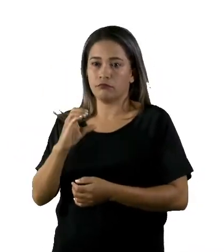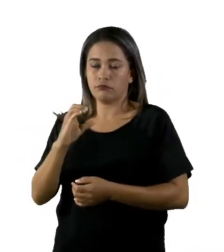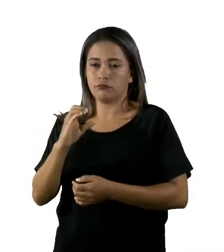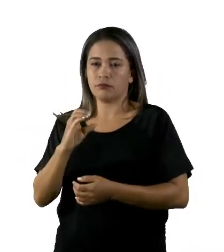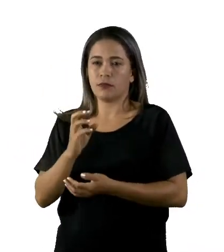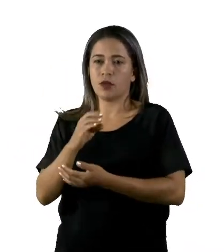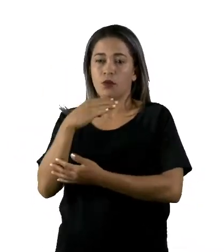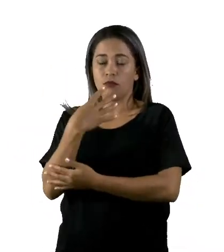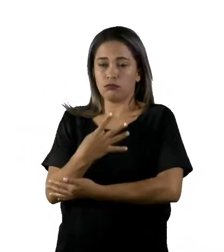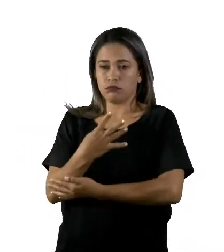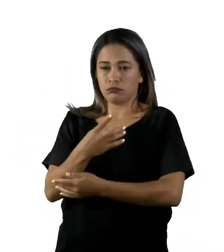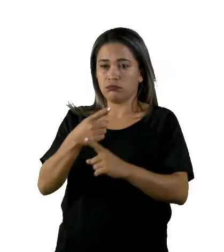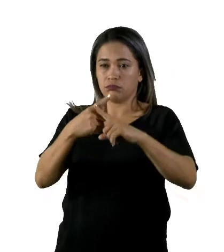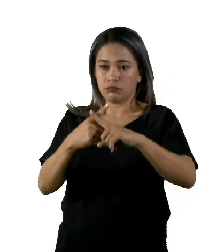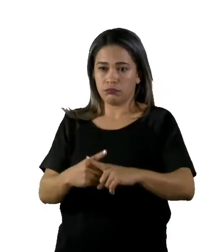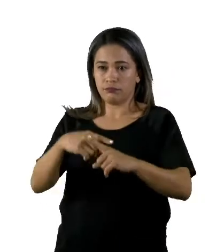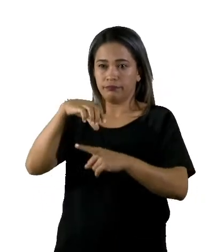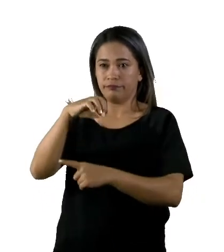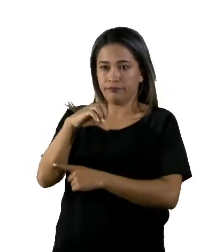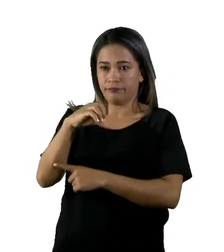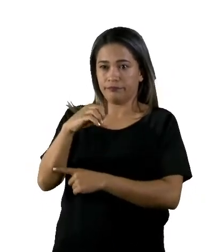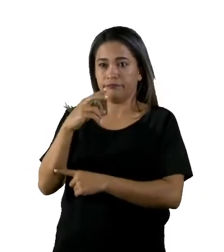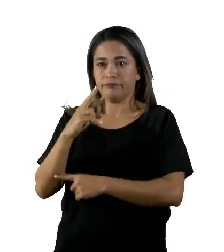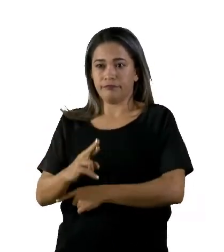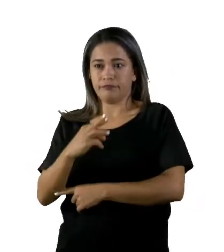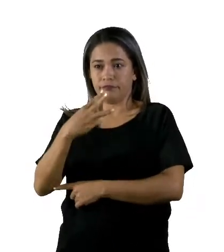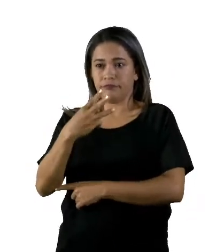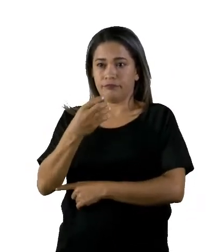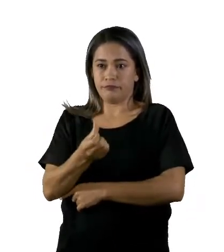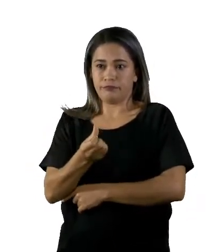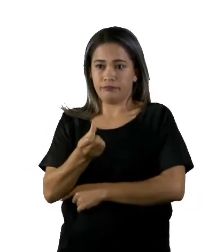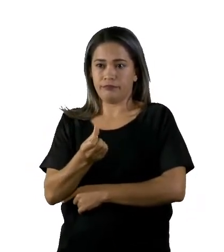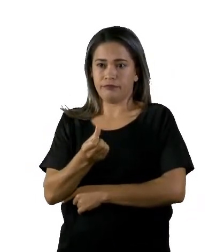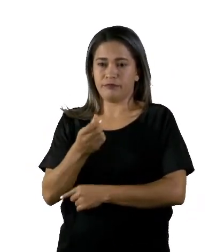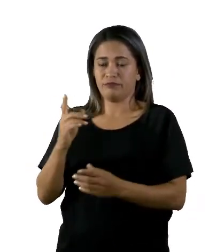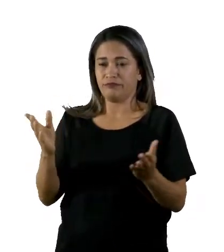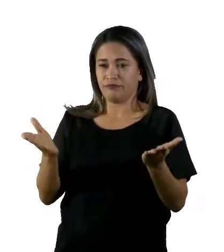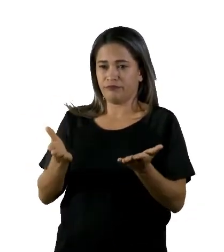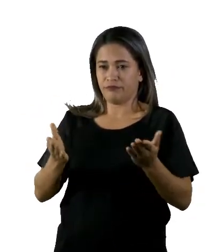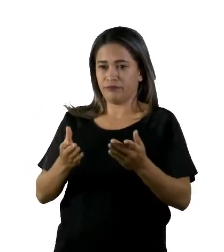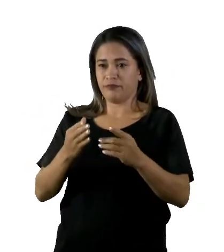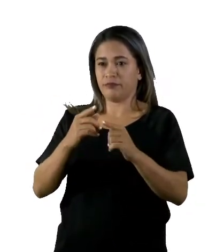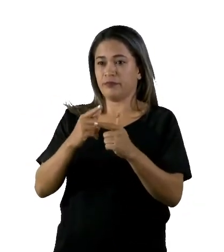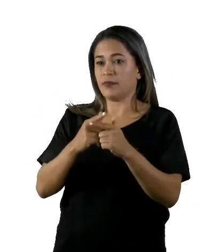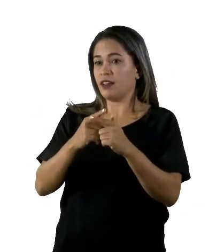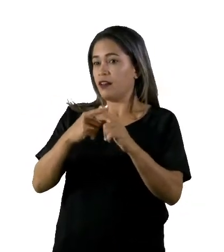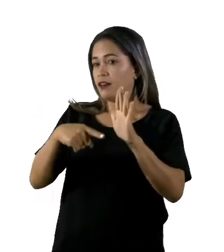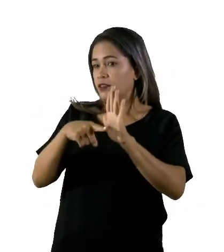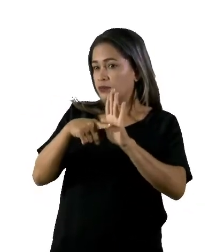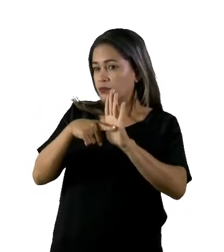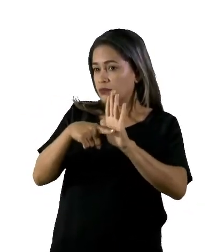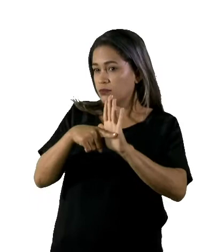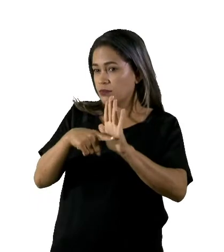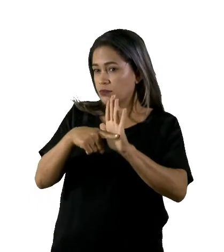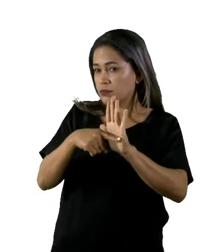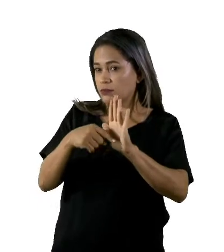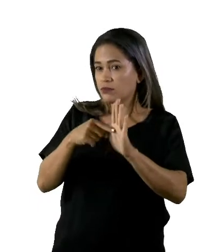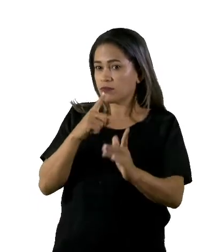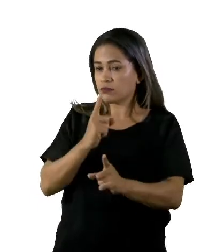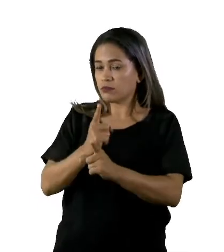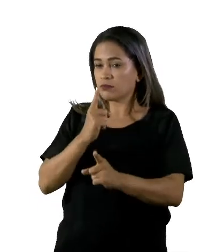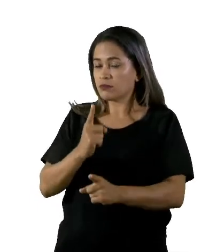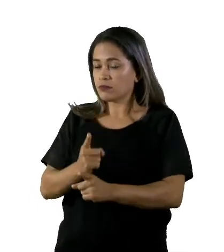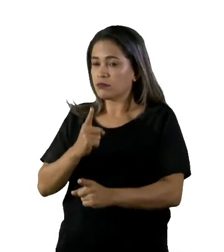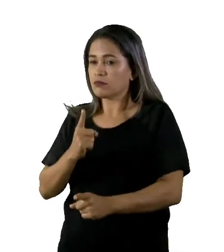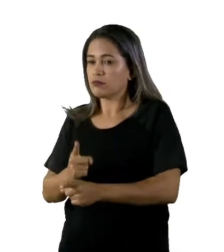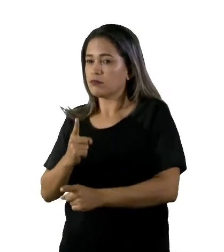4 vezes 9 são 36. Quando você faz a subtração de 100 por 36, você acha o